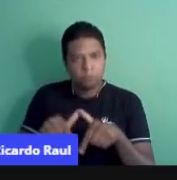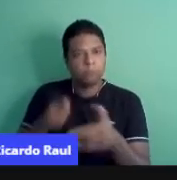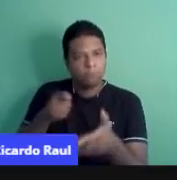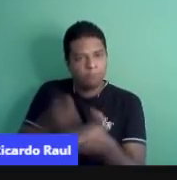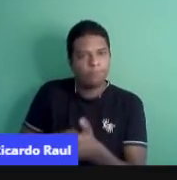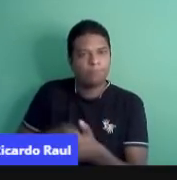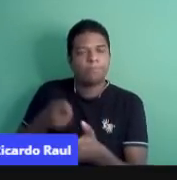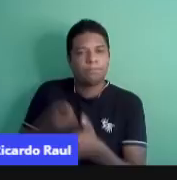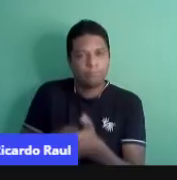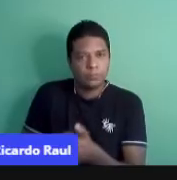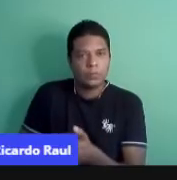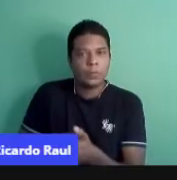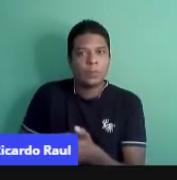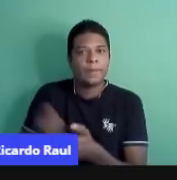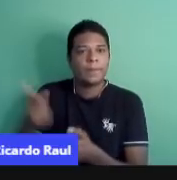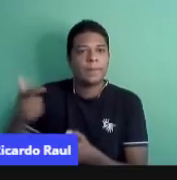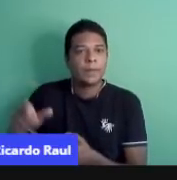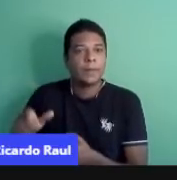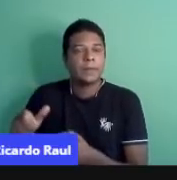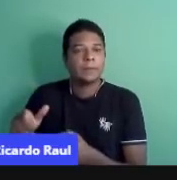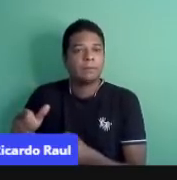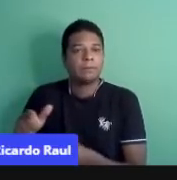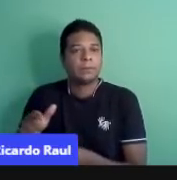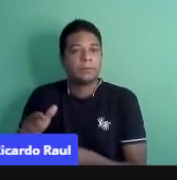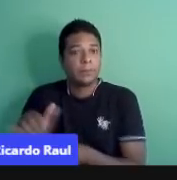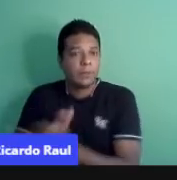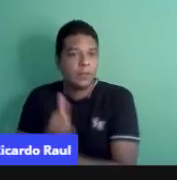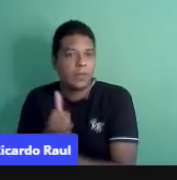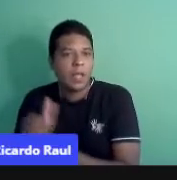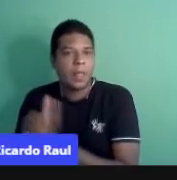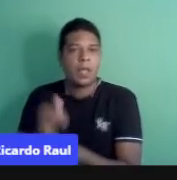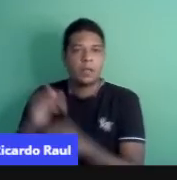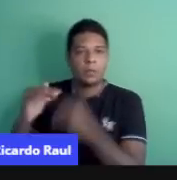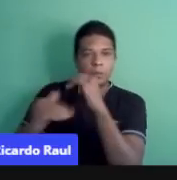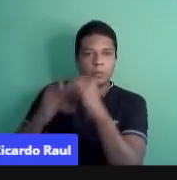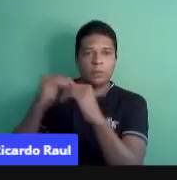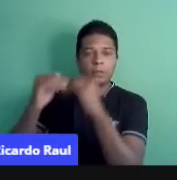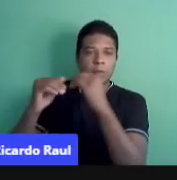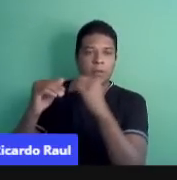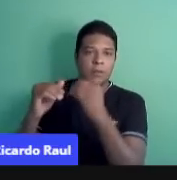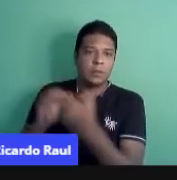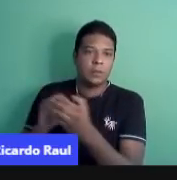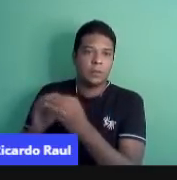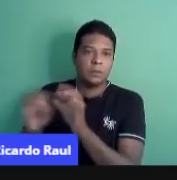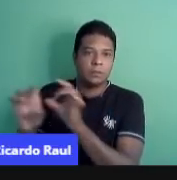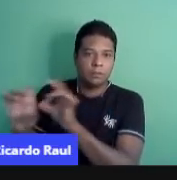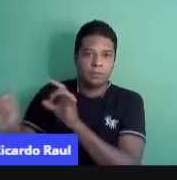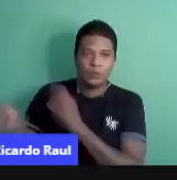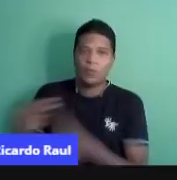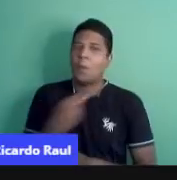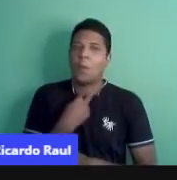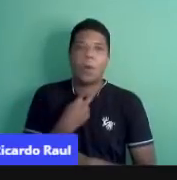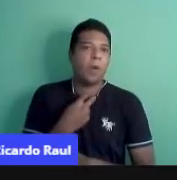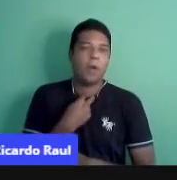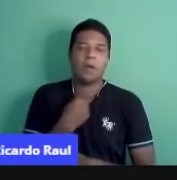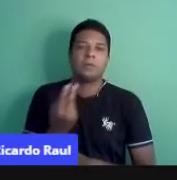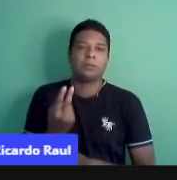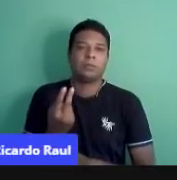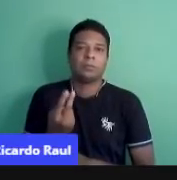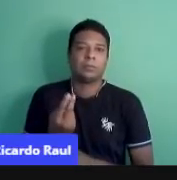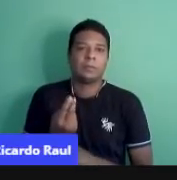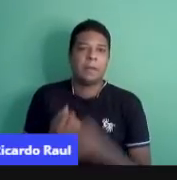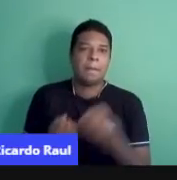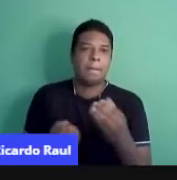formas, novas técnicas para desenvolver isso à distância. Como eu disse, eu não posso trazer uma fórmula